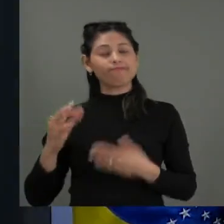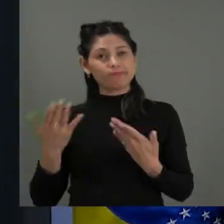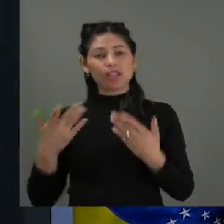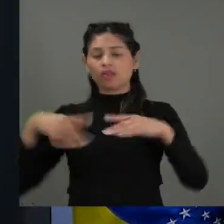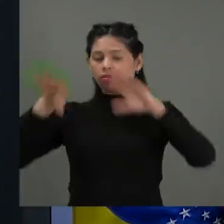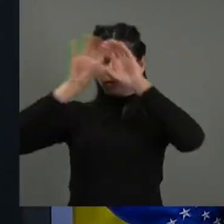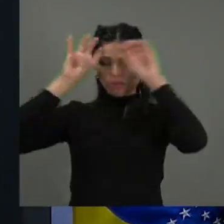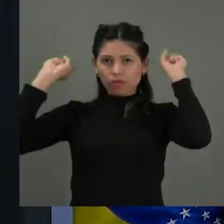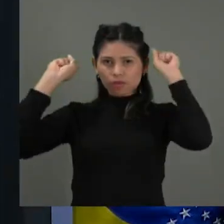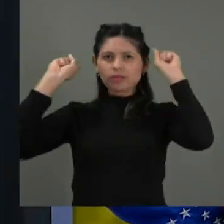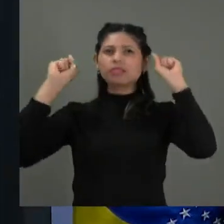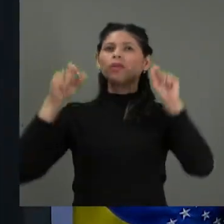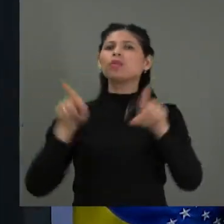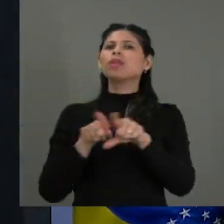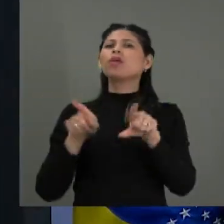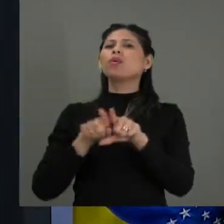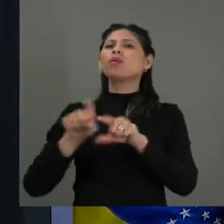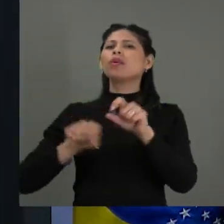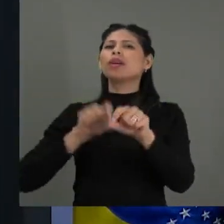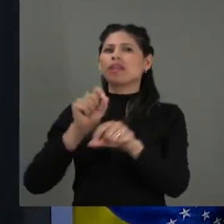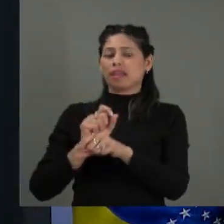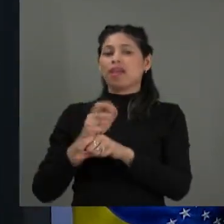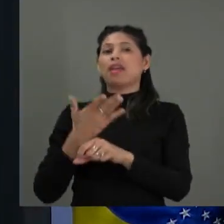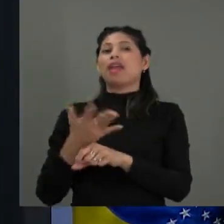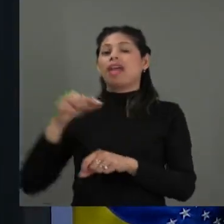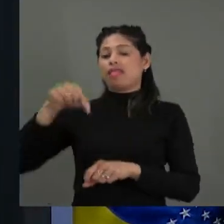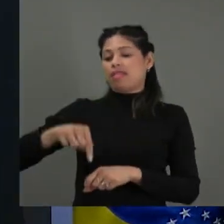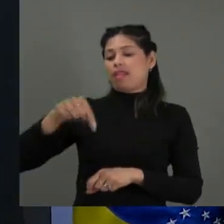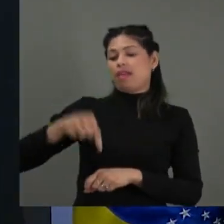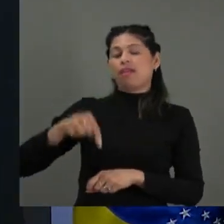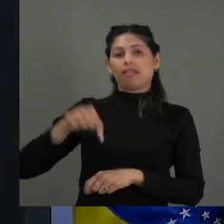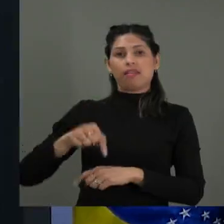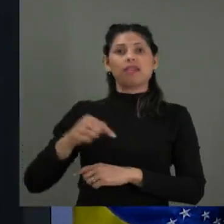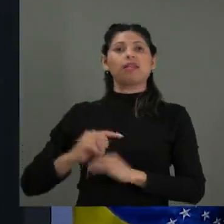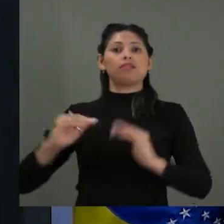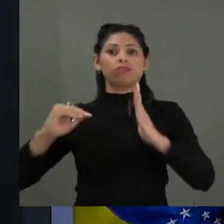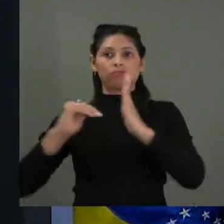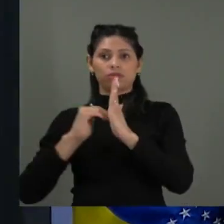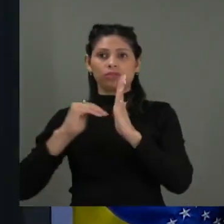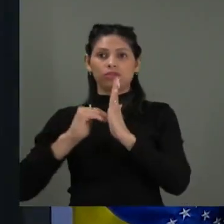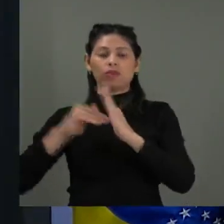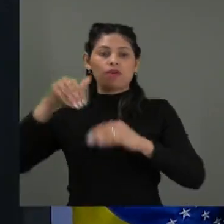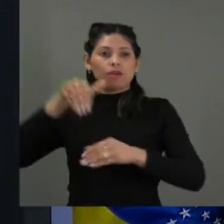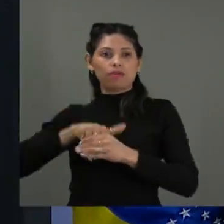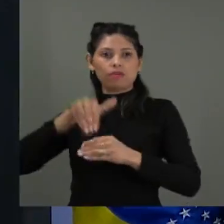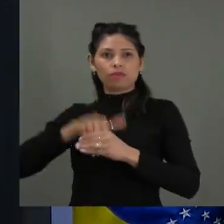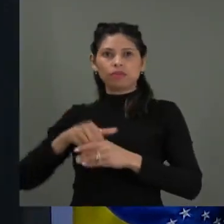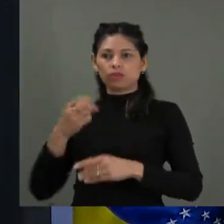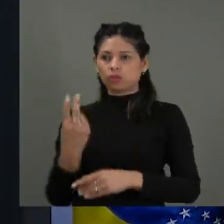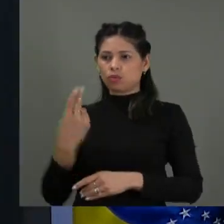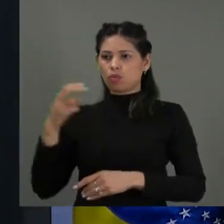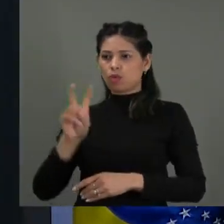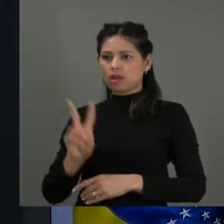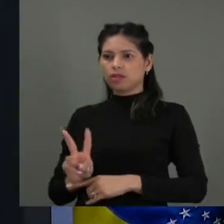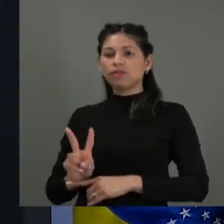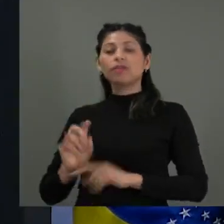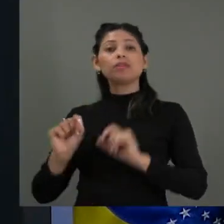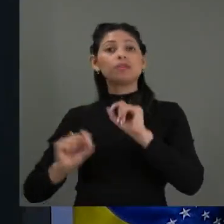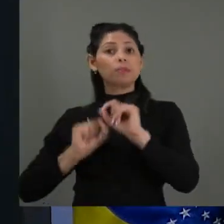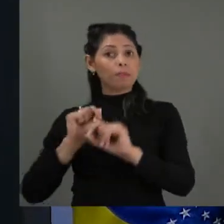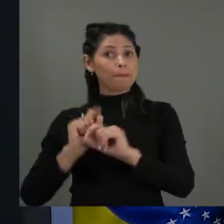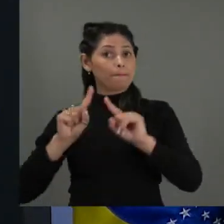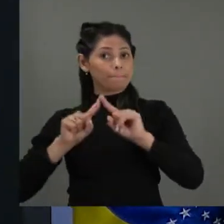uma competência dessa casa que já votou 2 vezes e que, infelizmente, o Supremo